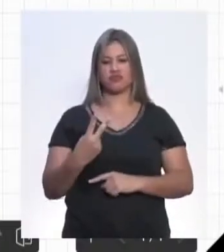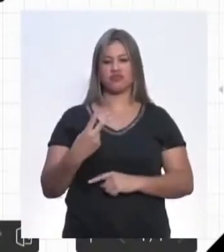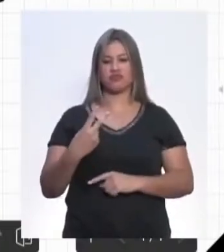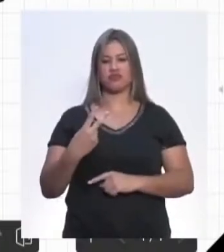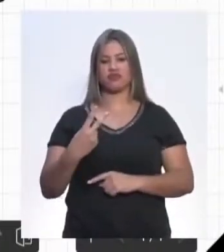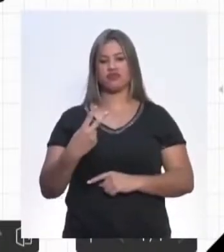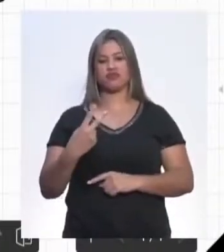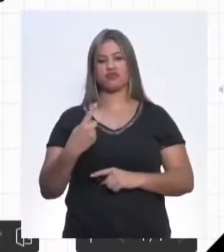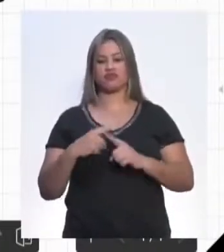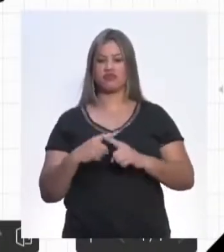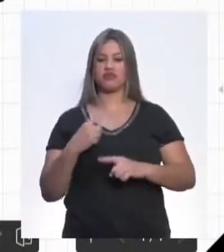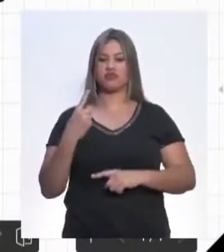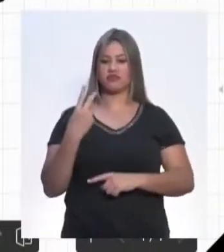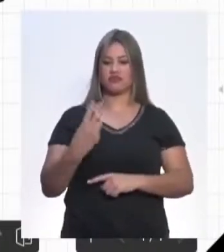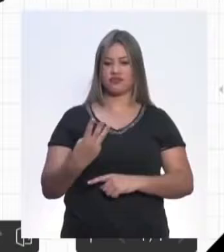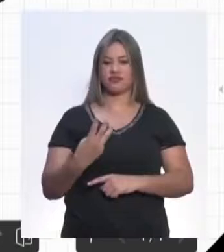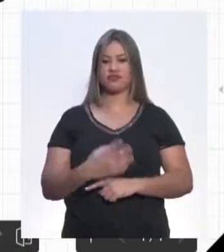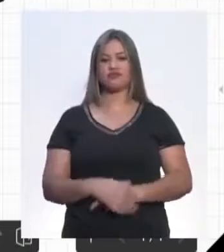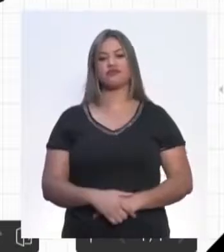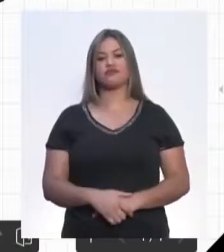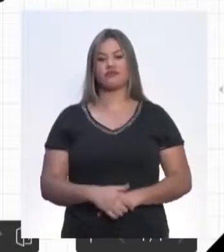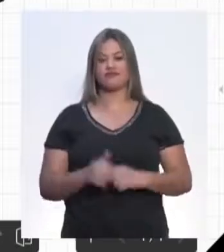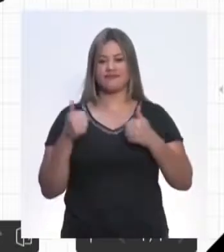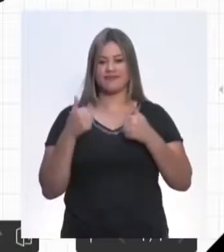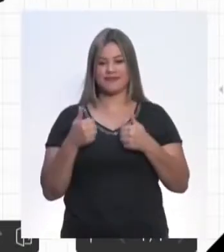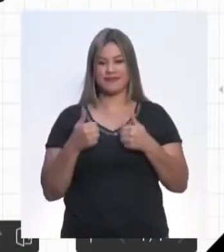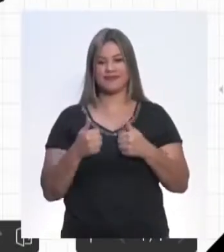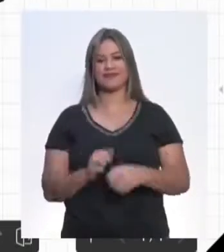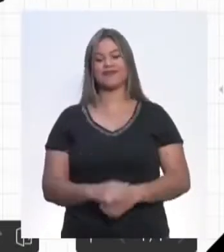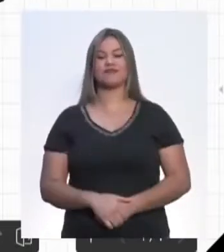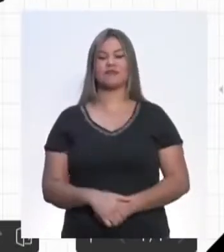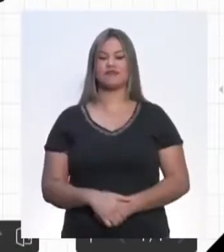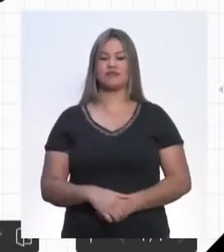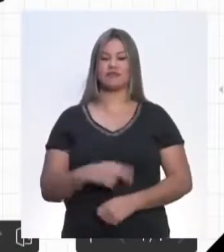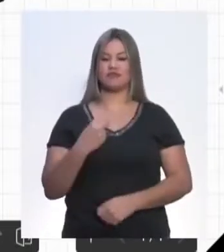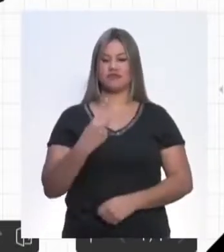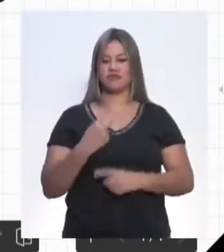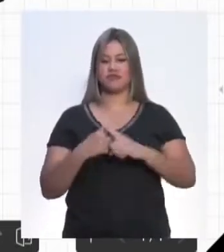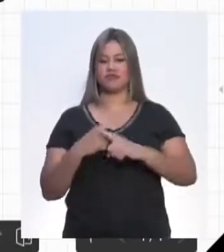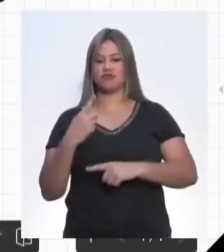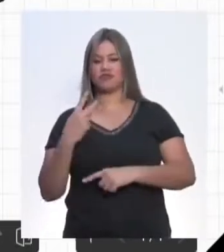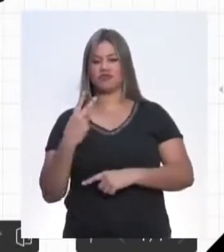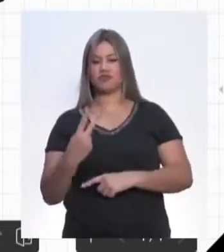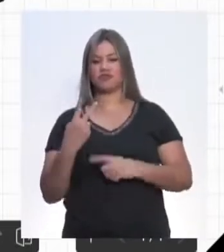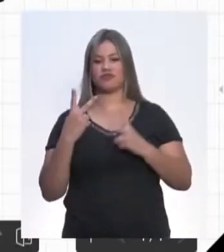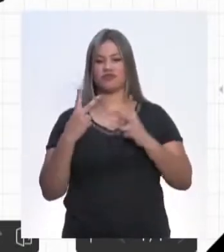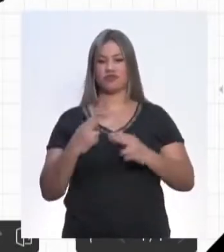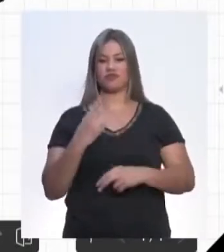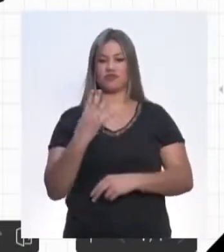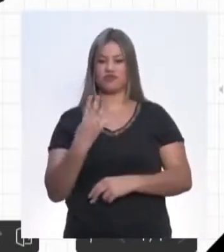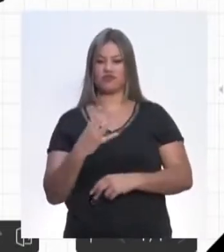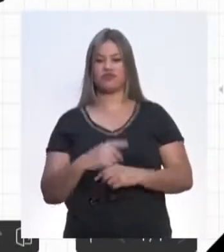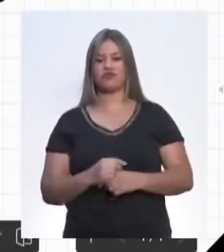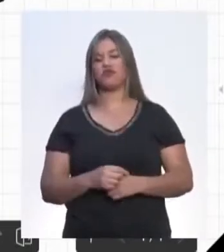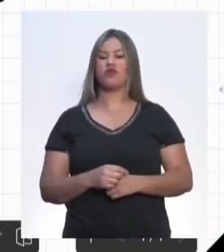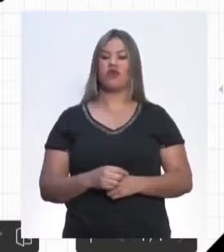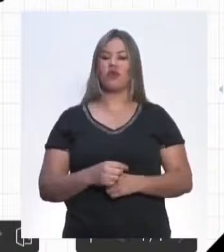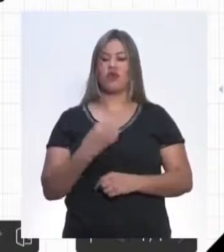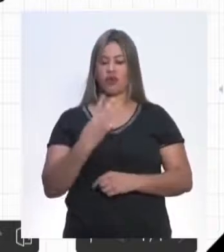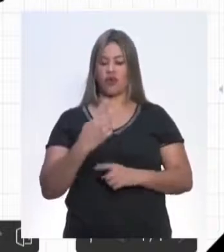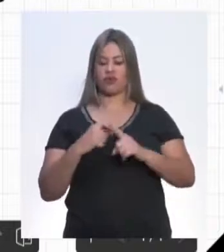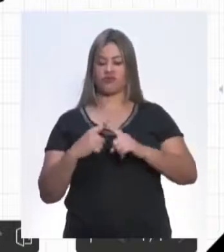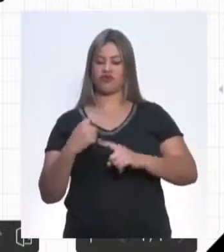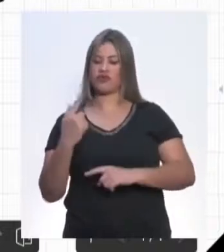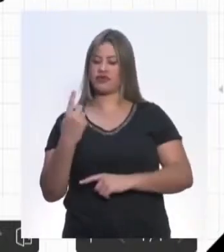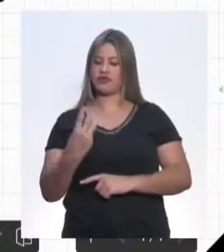2 vezes 3. Beleza? 2 vezes 2, 4. Vezes 3,